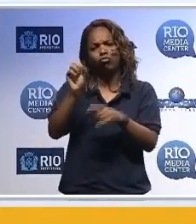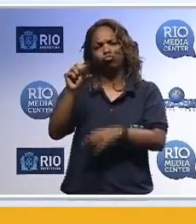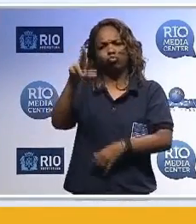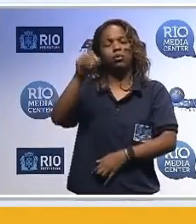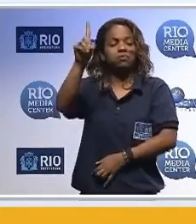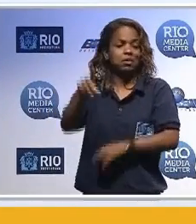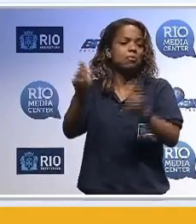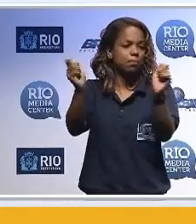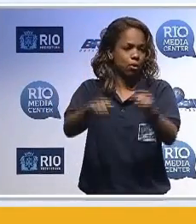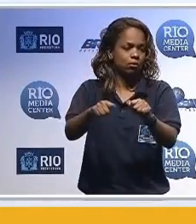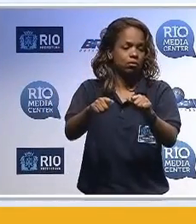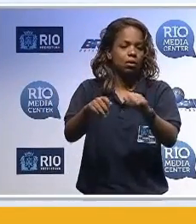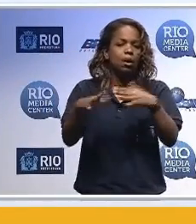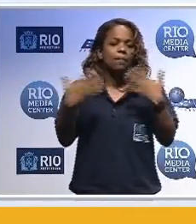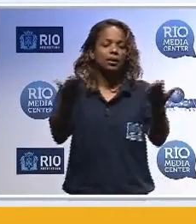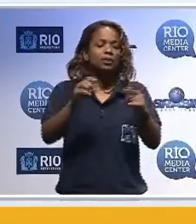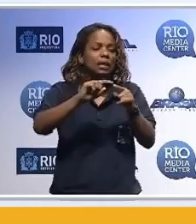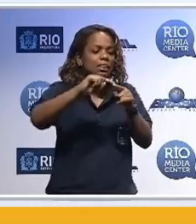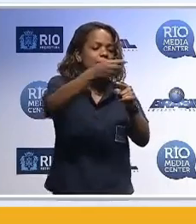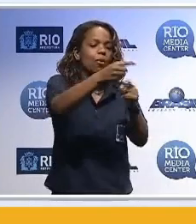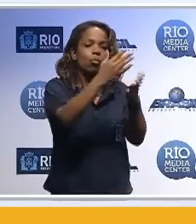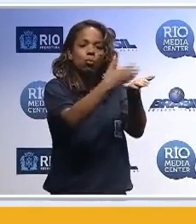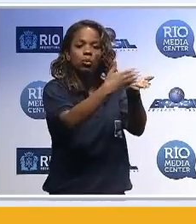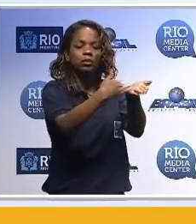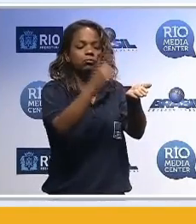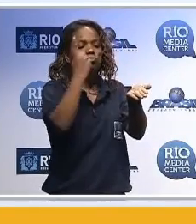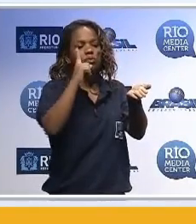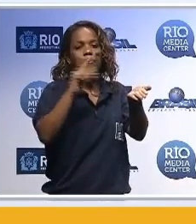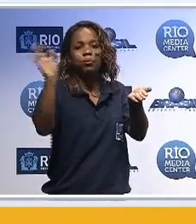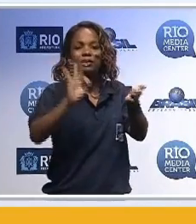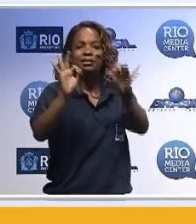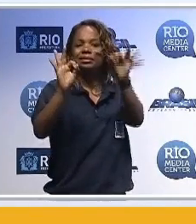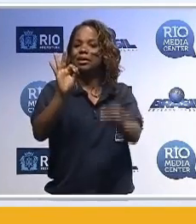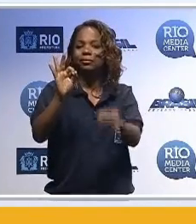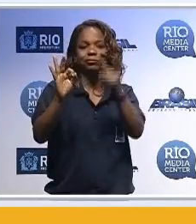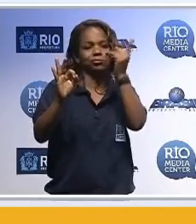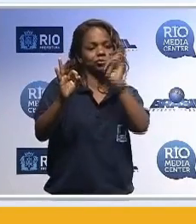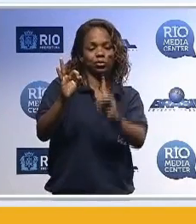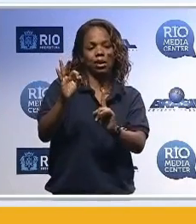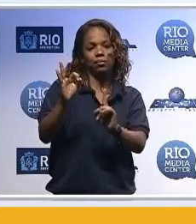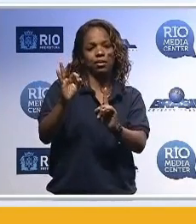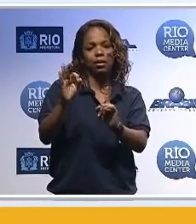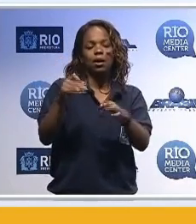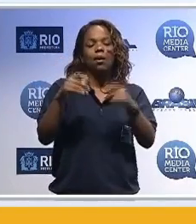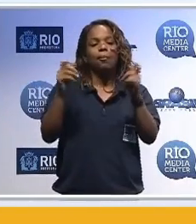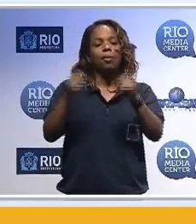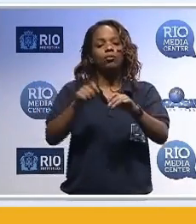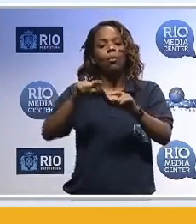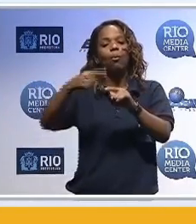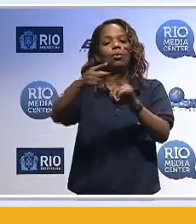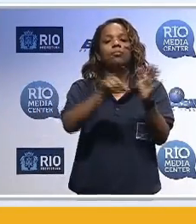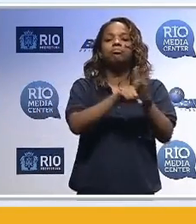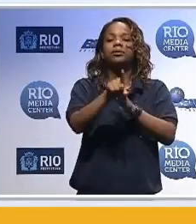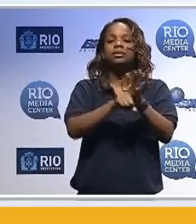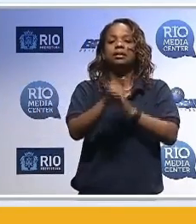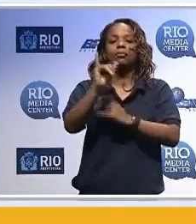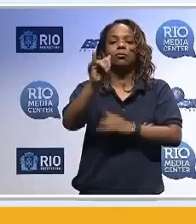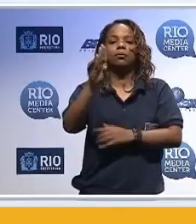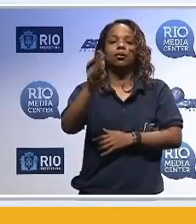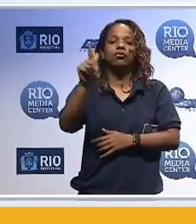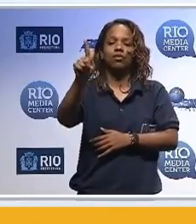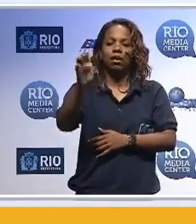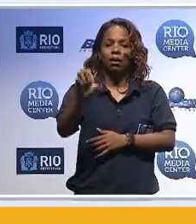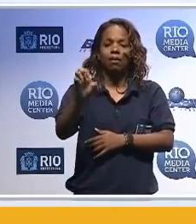atualizada pós-guia para isso. Nós teremos... Certamente vai ser a próxima pesquisa do IBGE que vai nos trazer